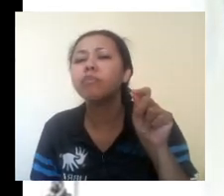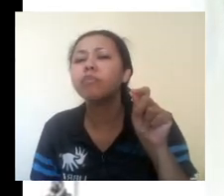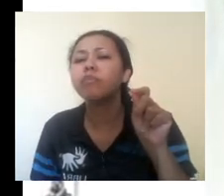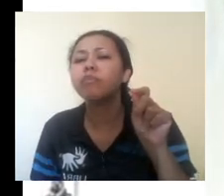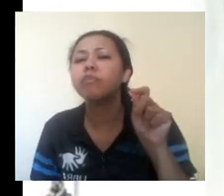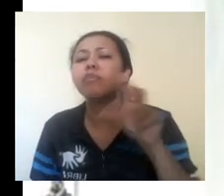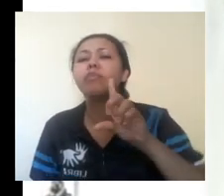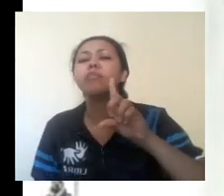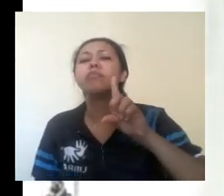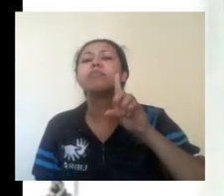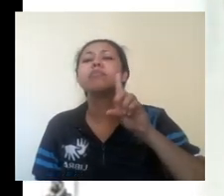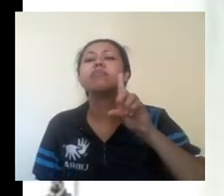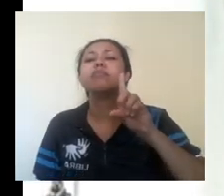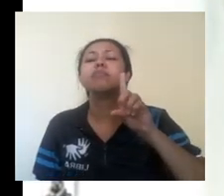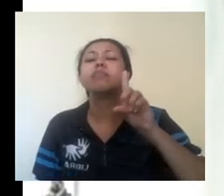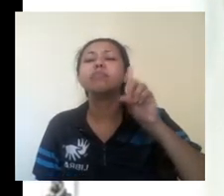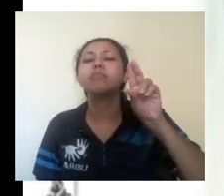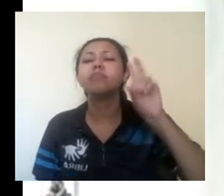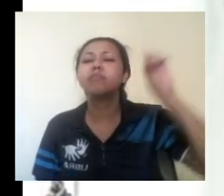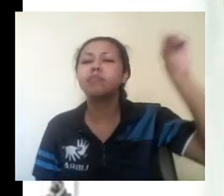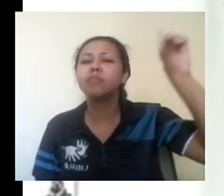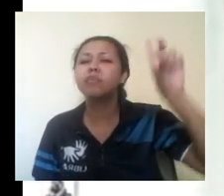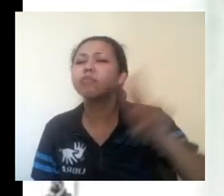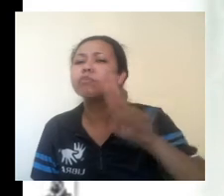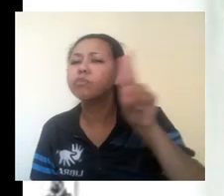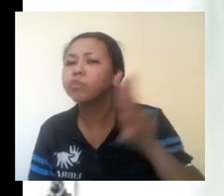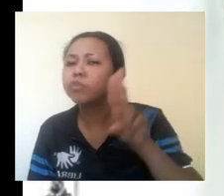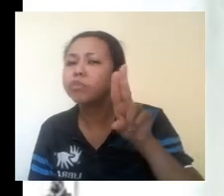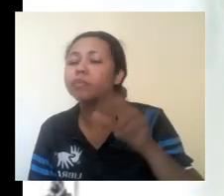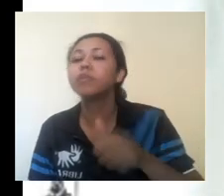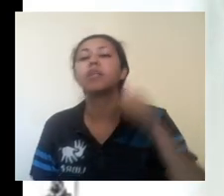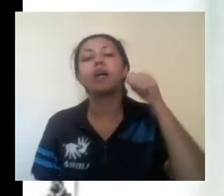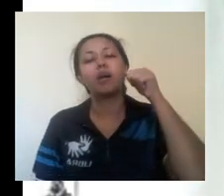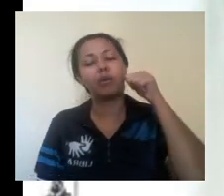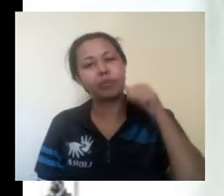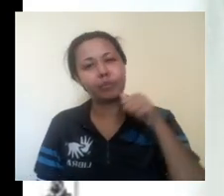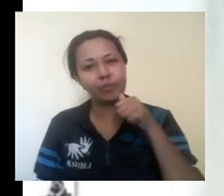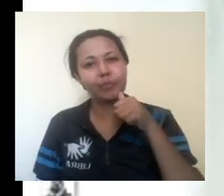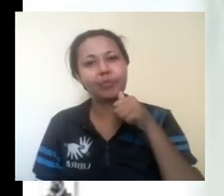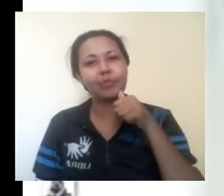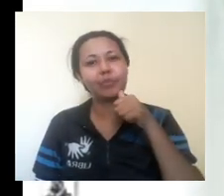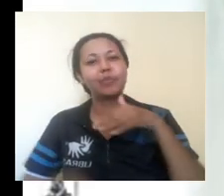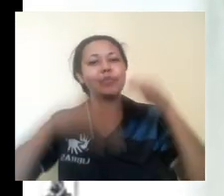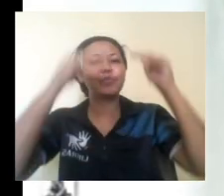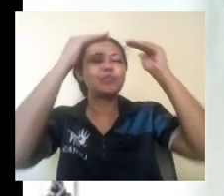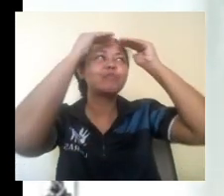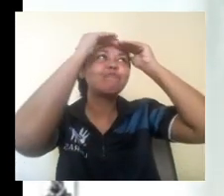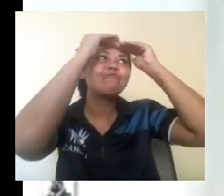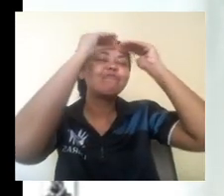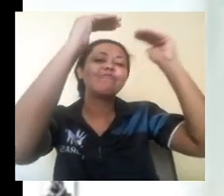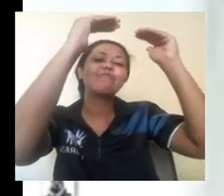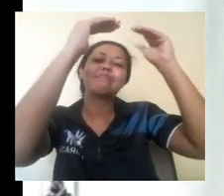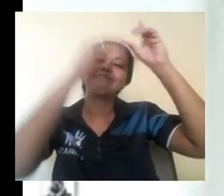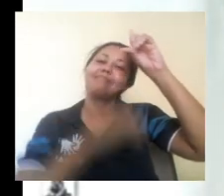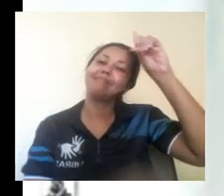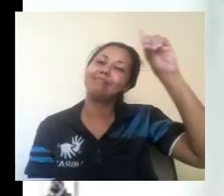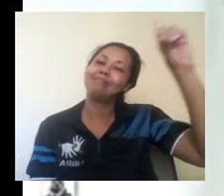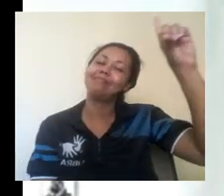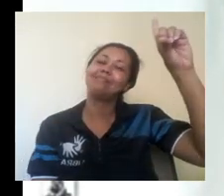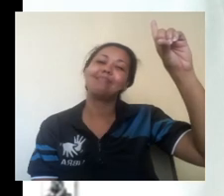coração cheio de devoção e de dedicação a Deus. Não importando em qual dessas